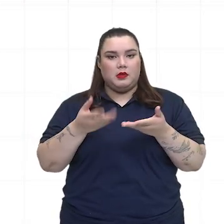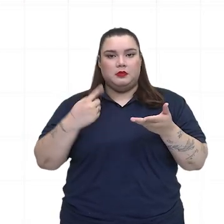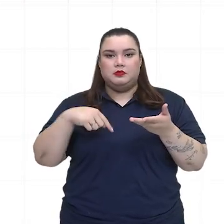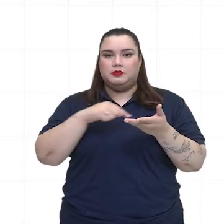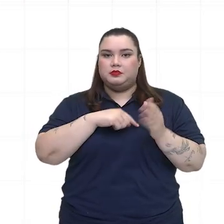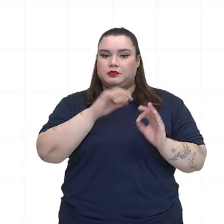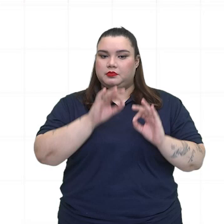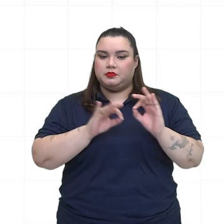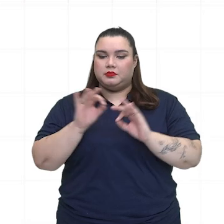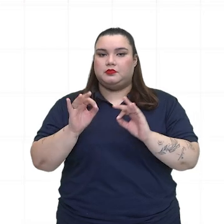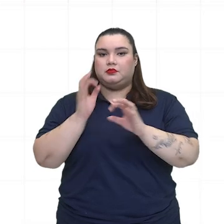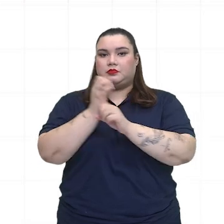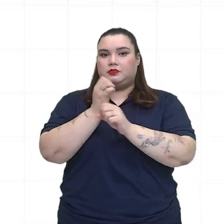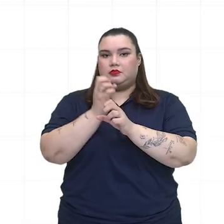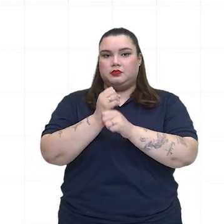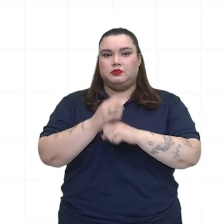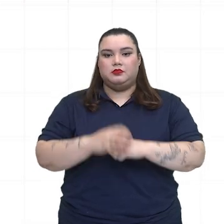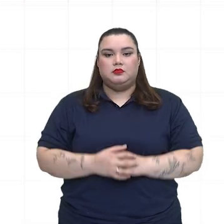divisão aqui.